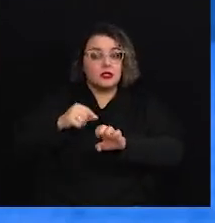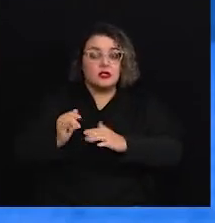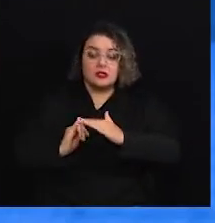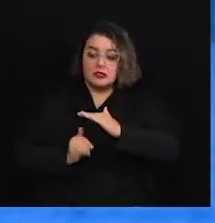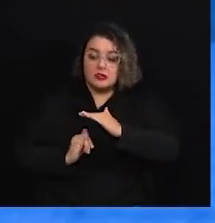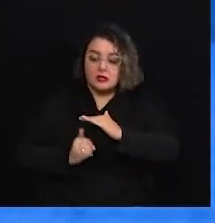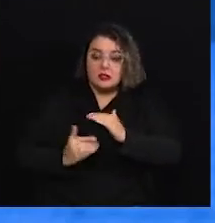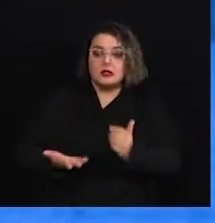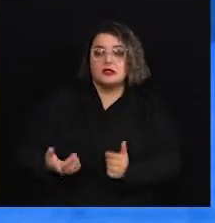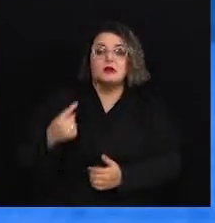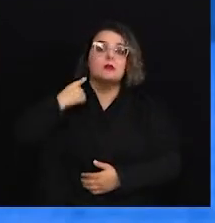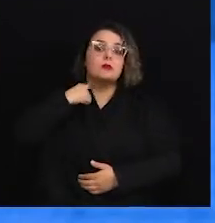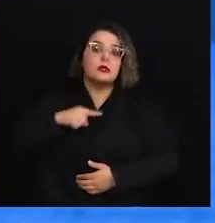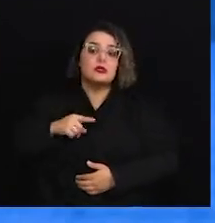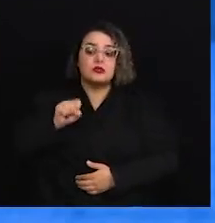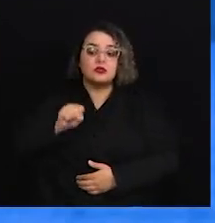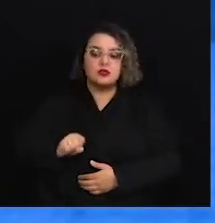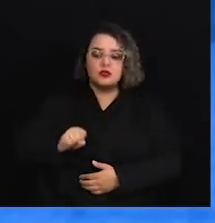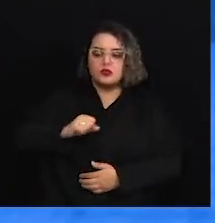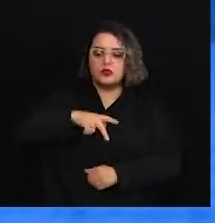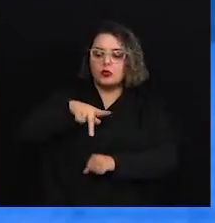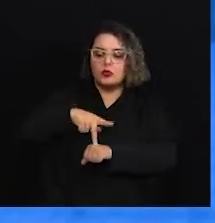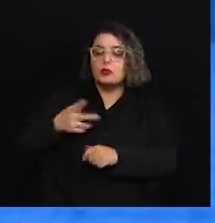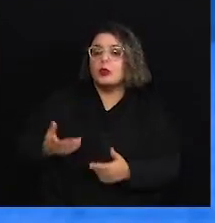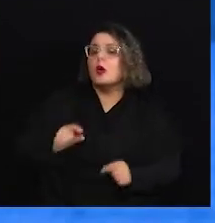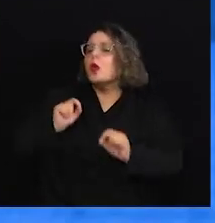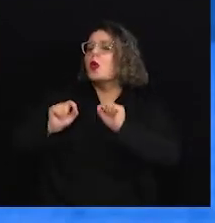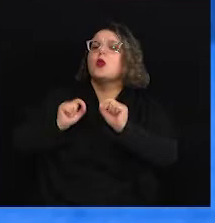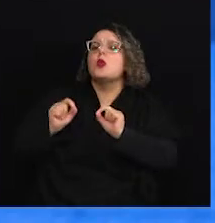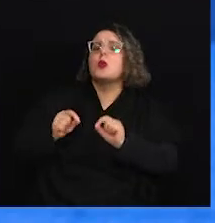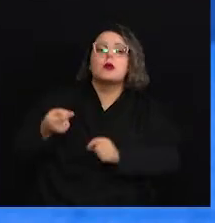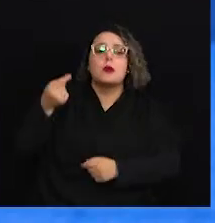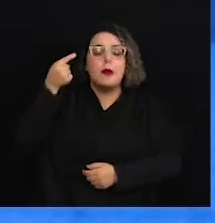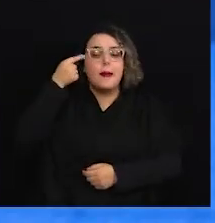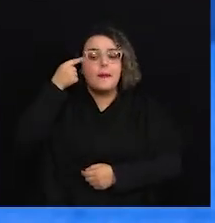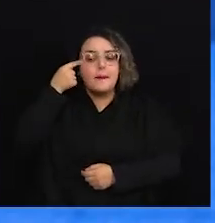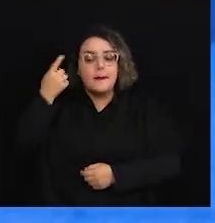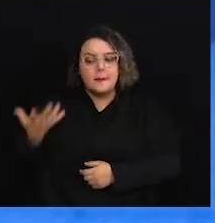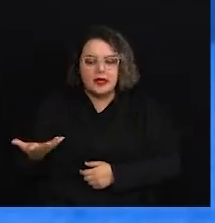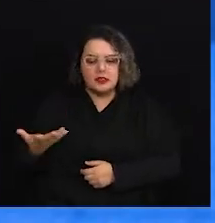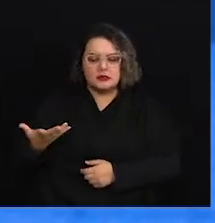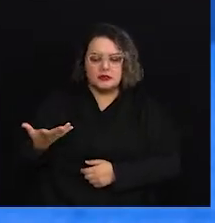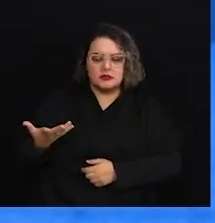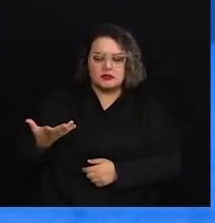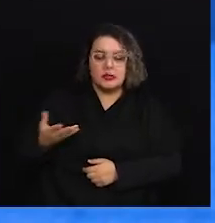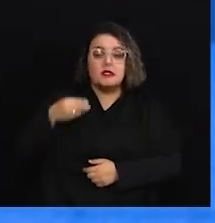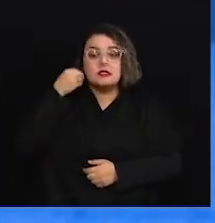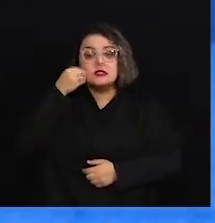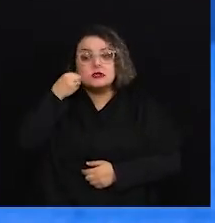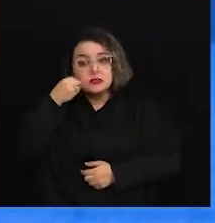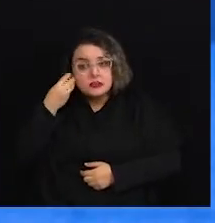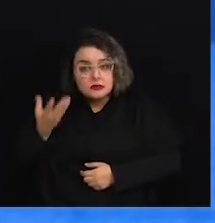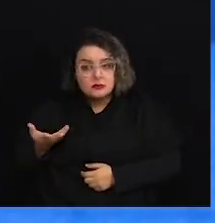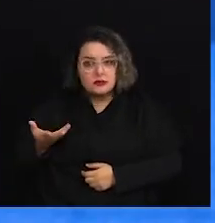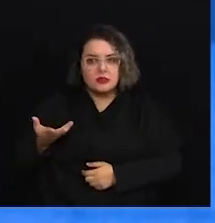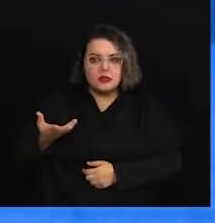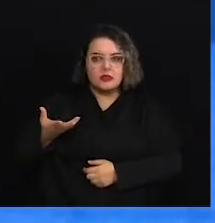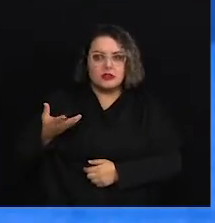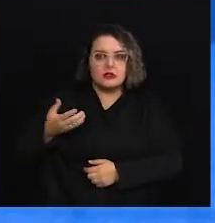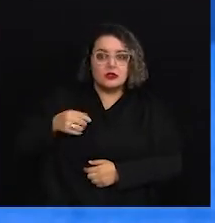de startups em Minas, no sul do país. O que a gente pode pensar dessa